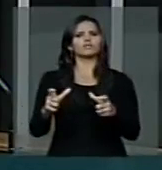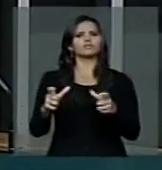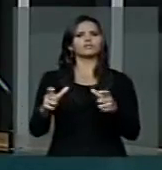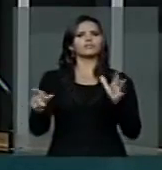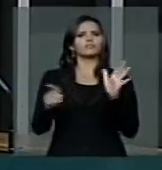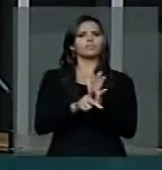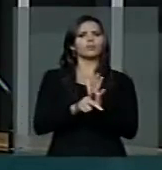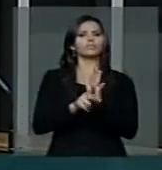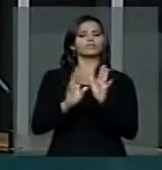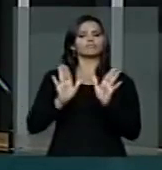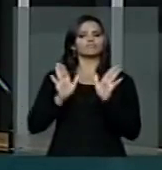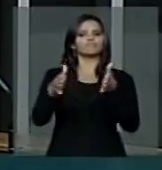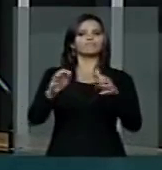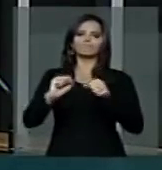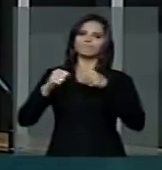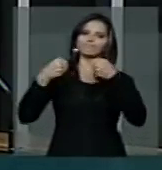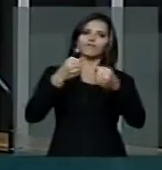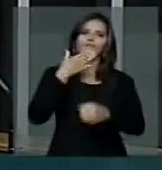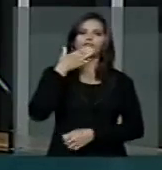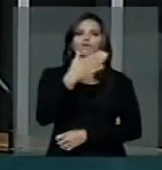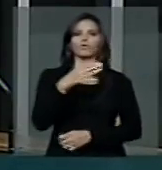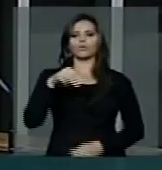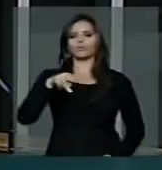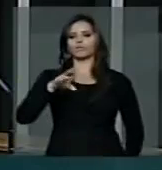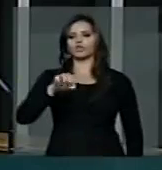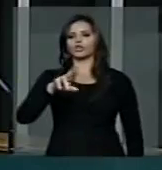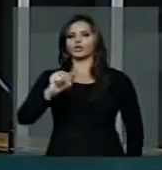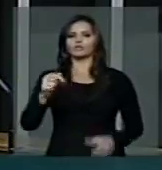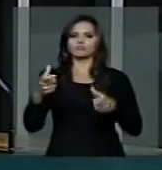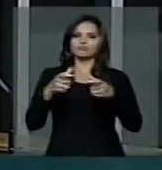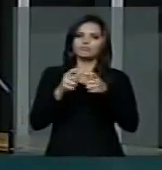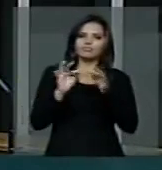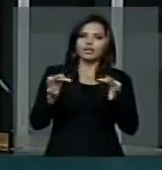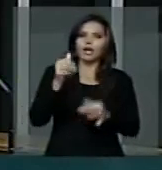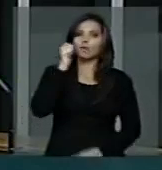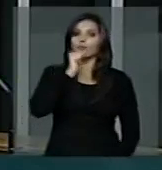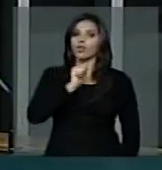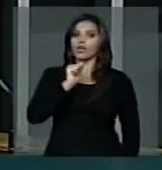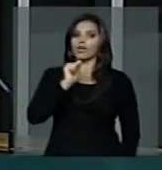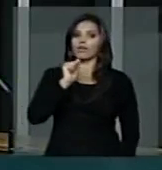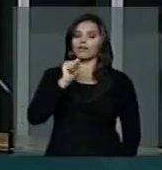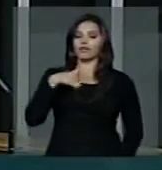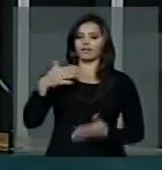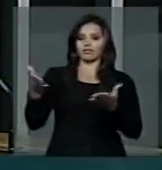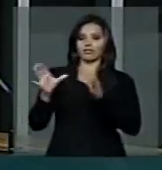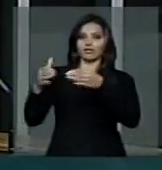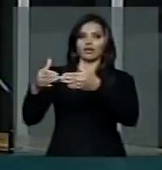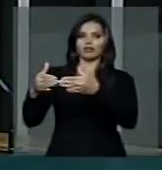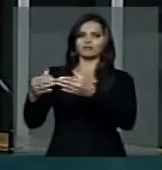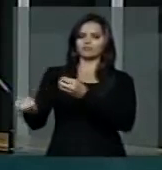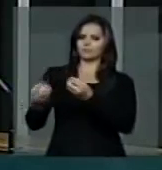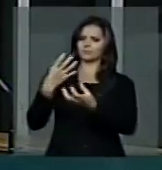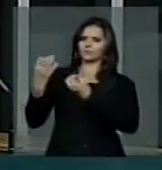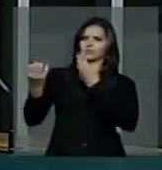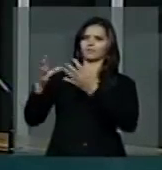e uma ação em favor das minorias. As mulheres que tanto me inspiraram e me inspiram, contam comigo.